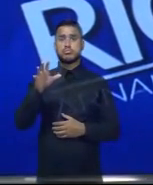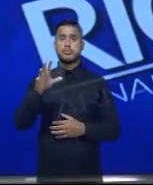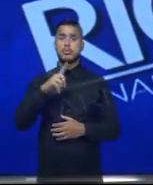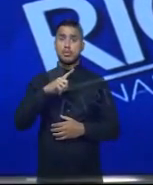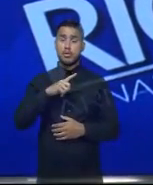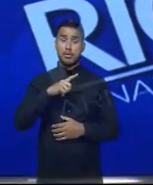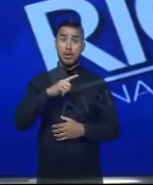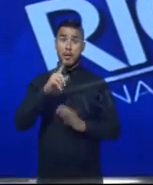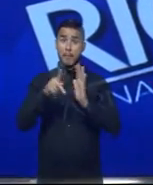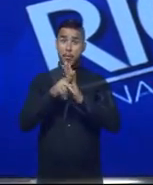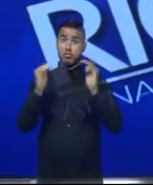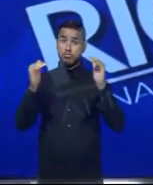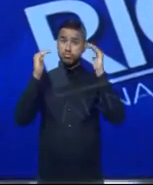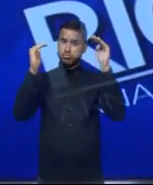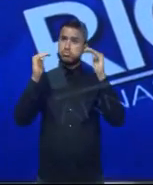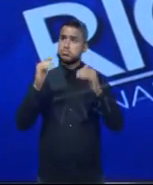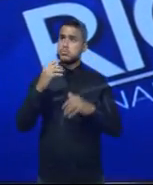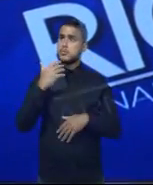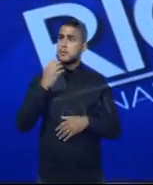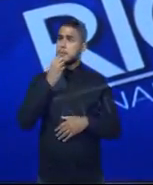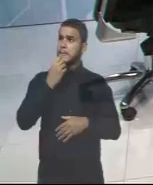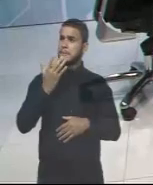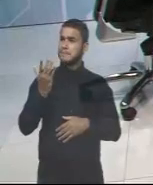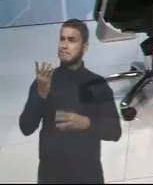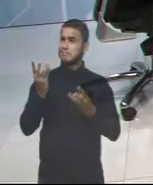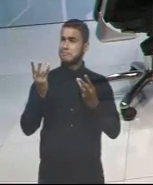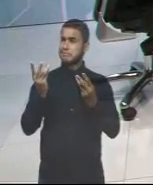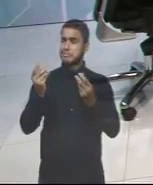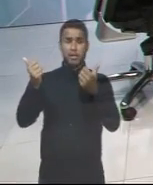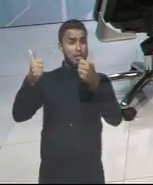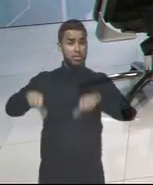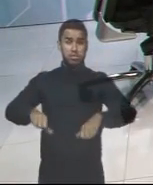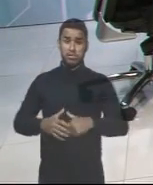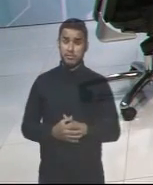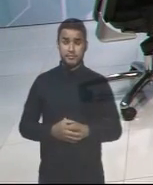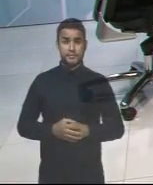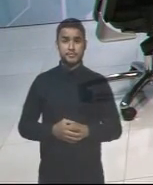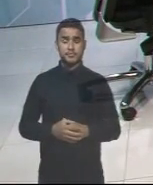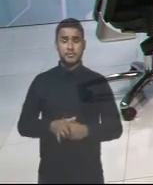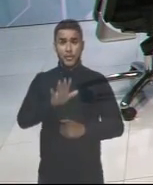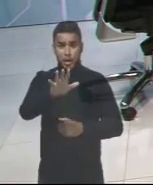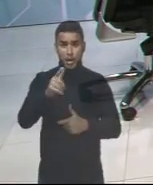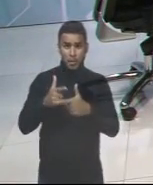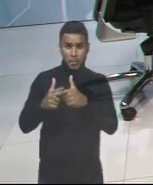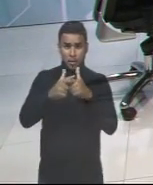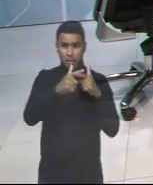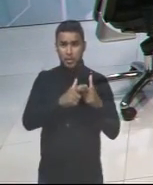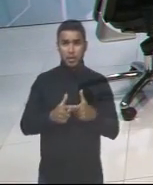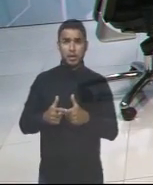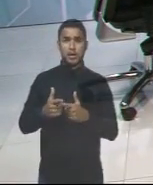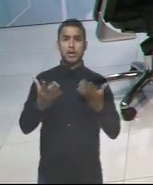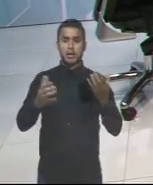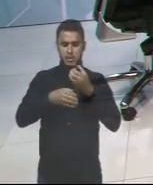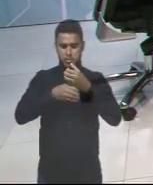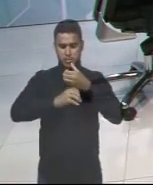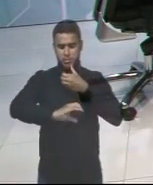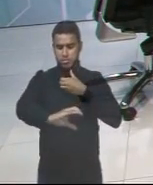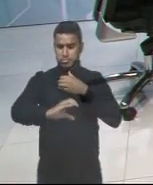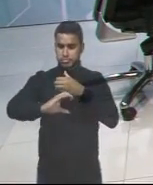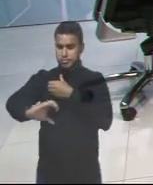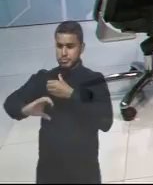terceiro grau, com qualidade de ensino precária. Os nossos problemas de saneamento não são